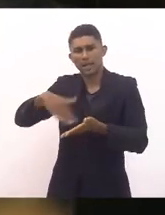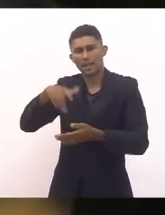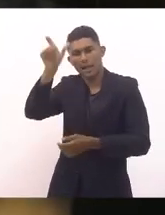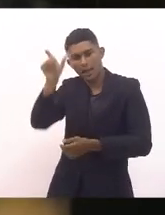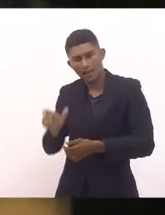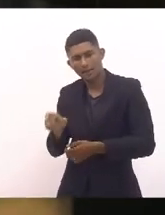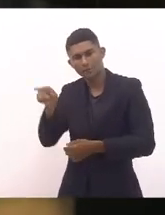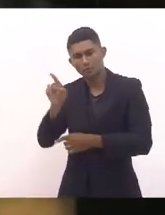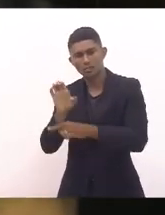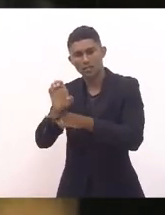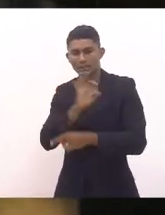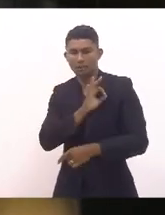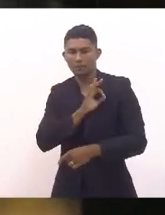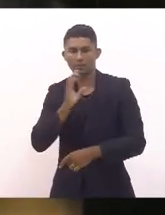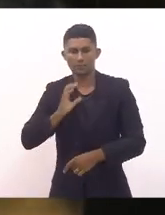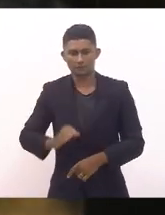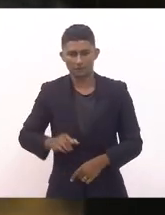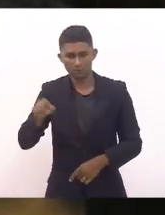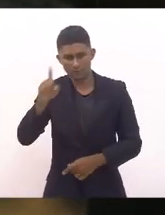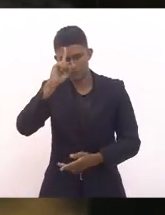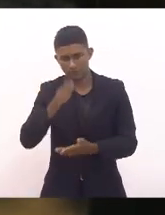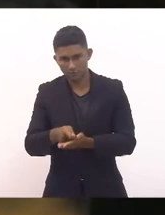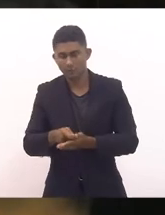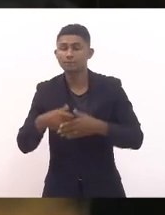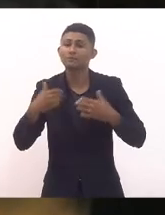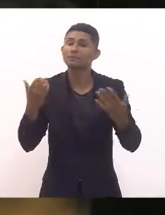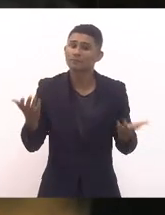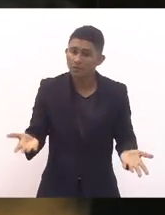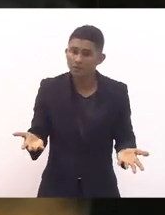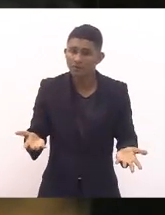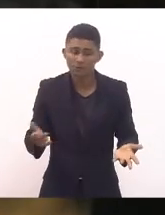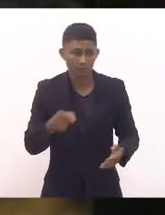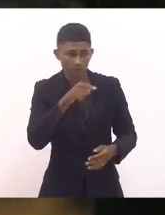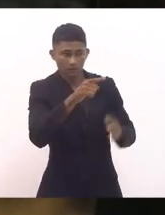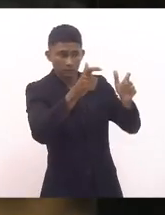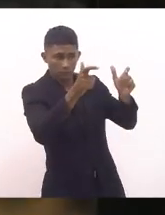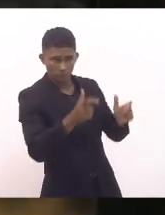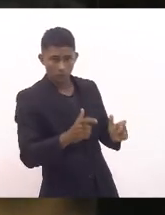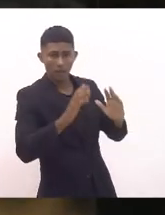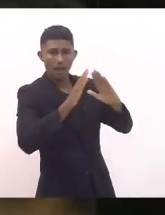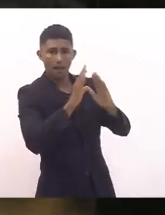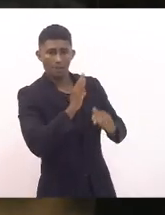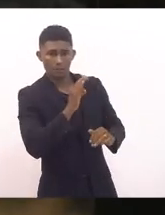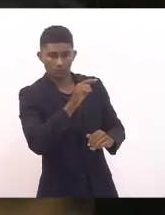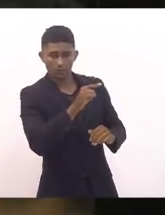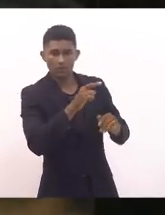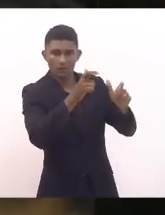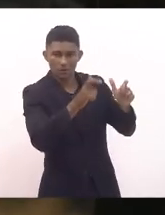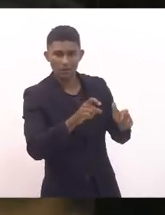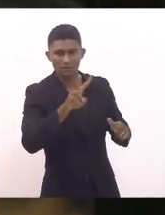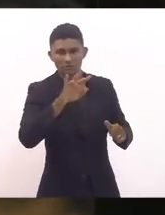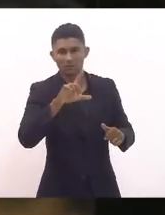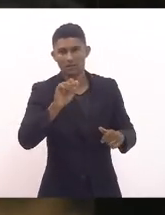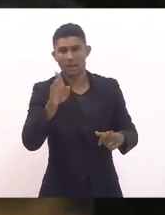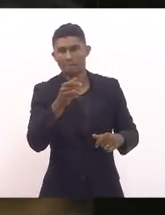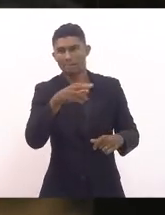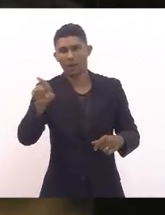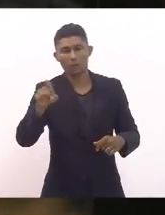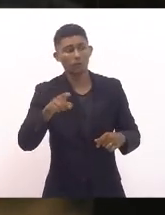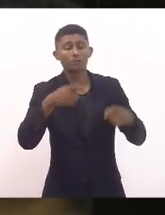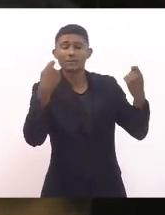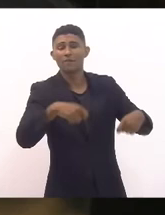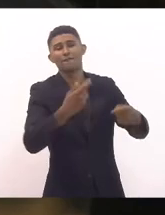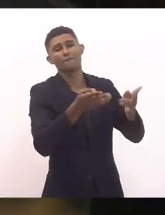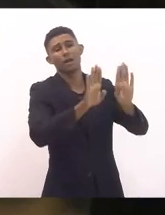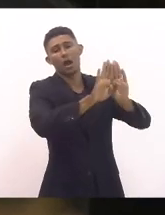Estado de Polícia Civil, simplesmente esta unidade na Vila do Abraão teve que ser